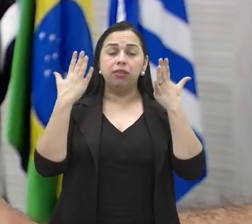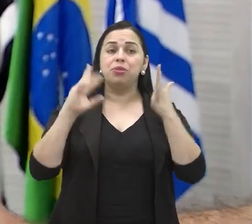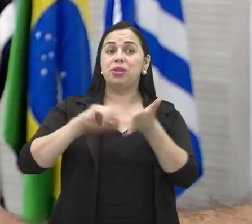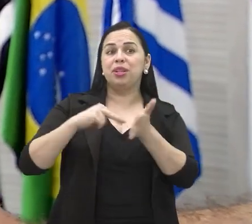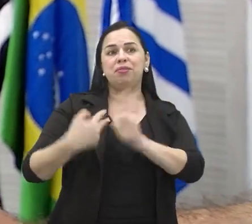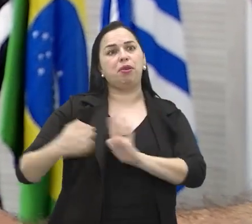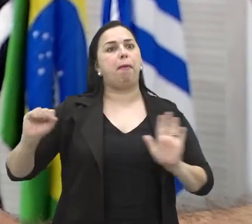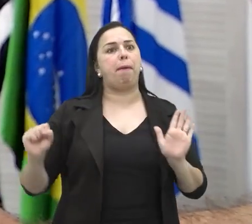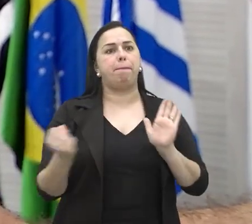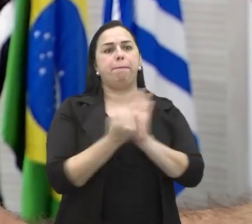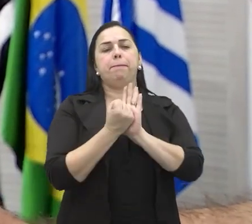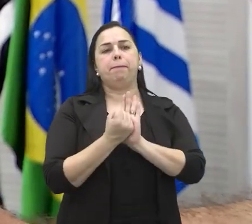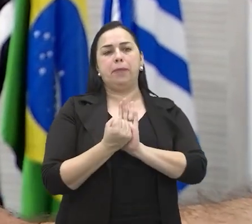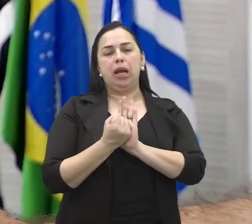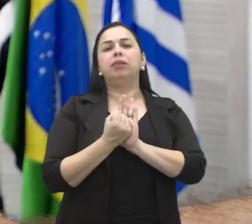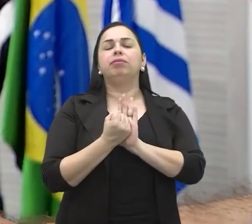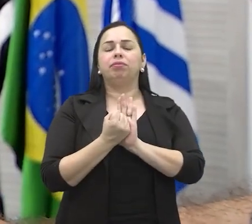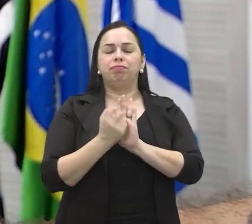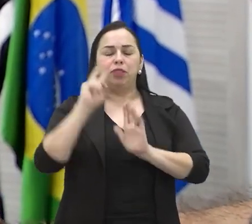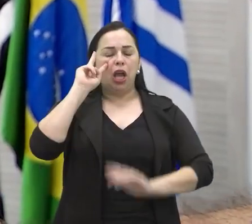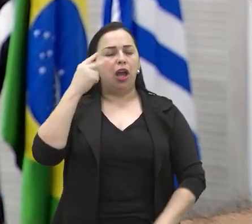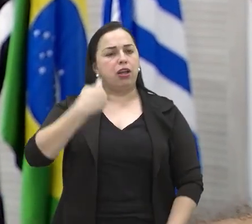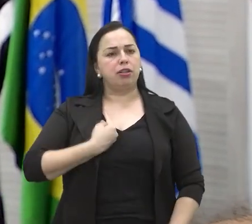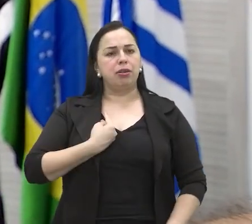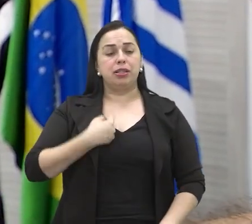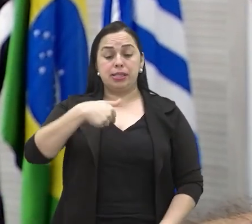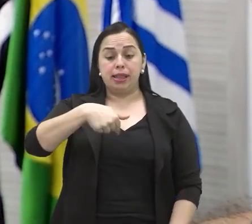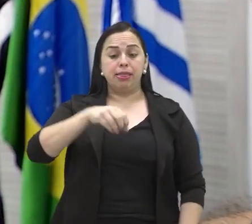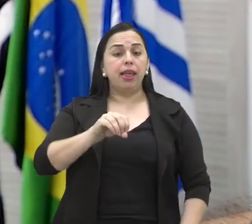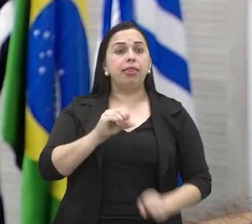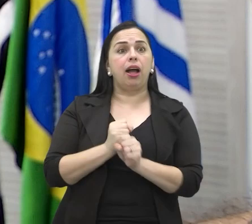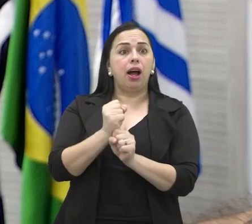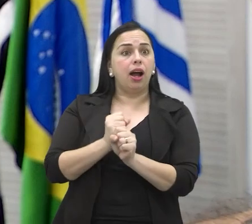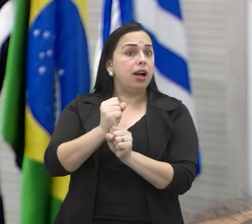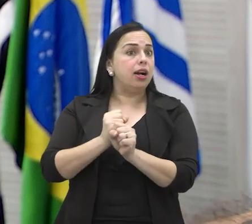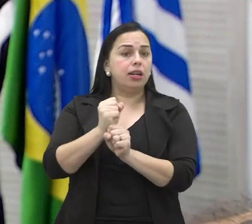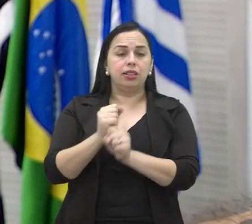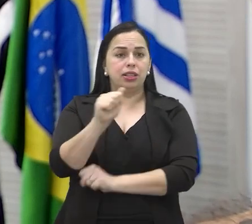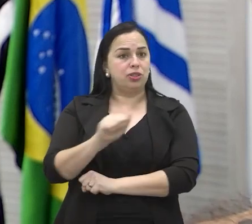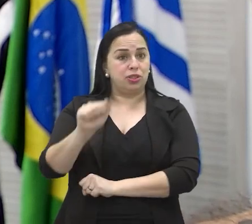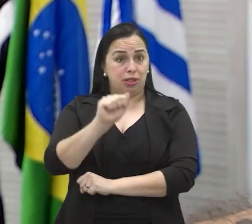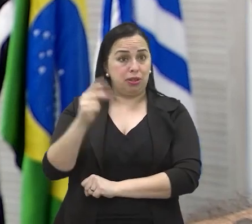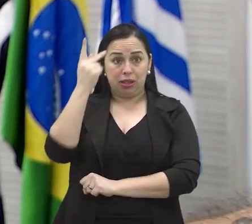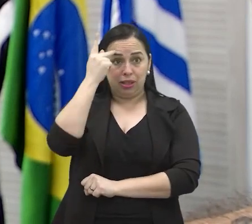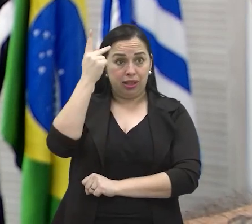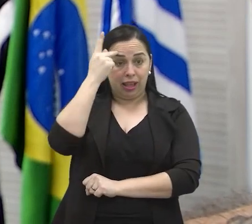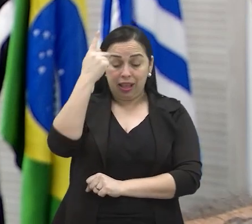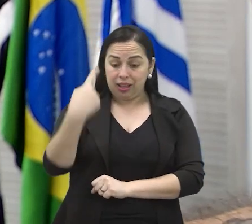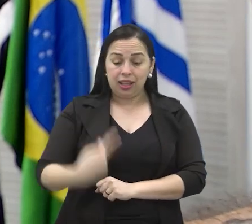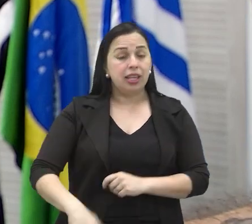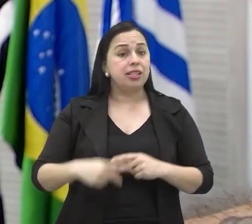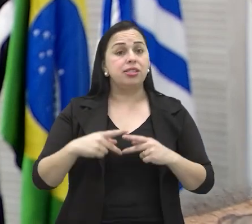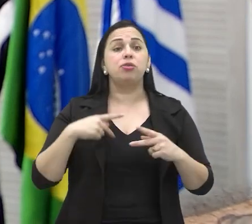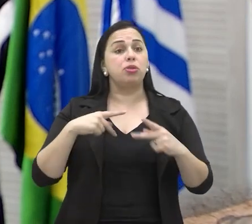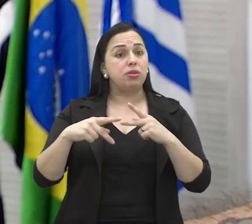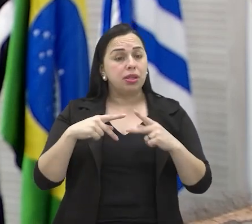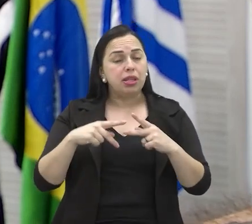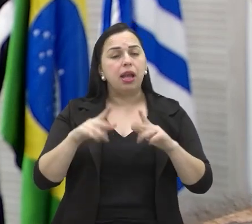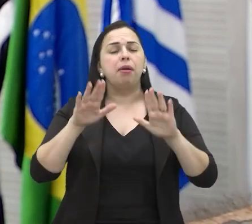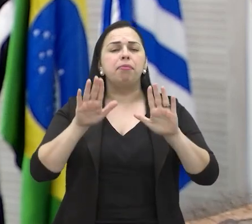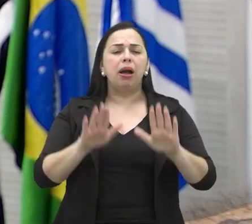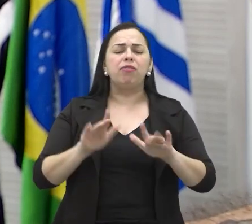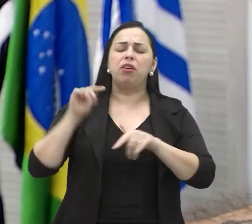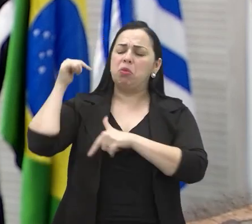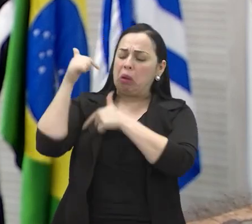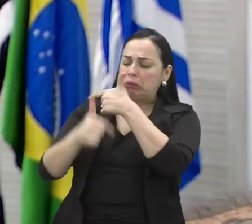é um marco muito importante, né, de reconhecimento. São 70 anos da Associação Paulista de Medicina de São José dos Campos, que foram construídas